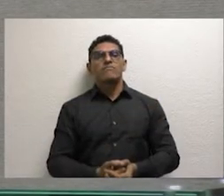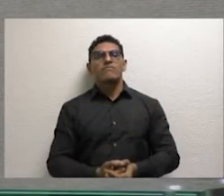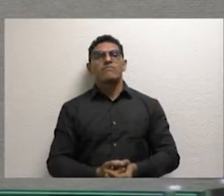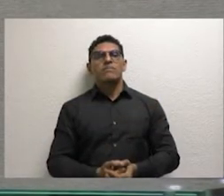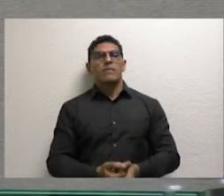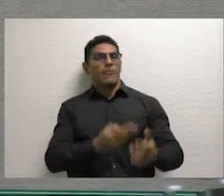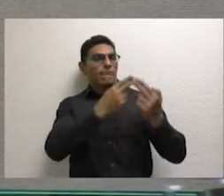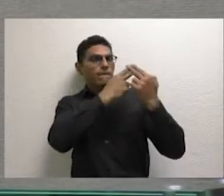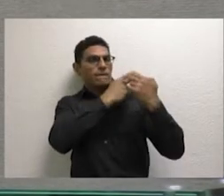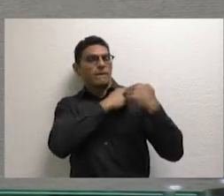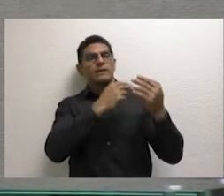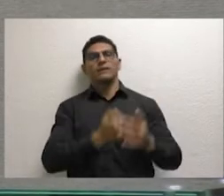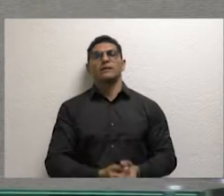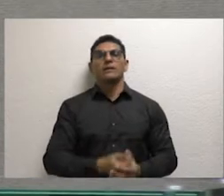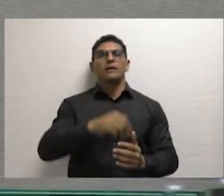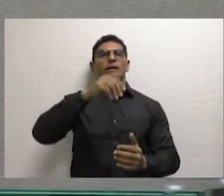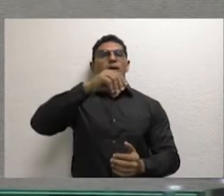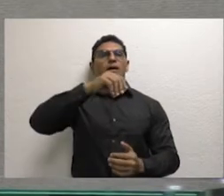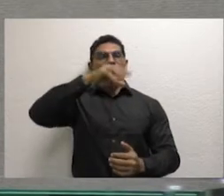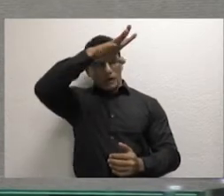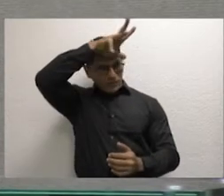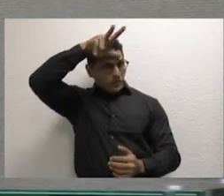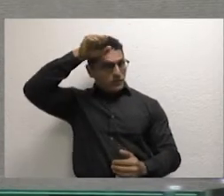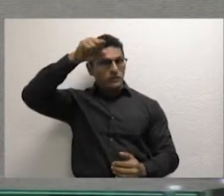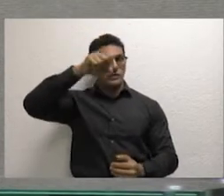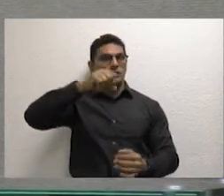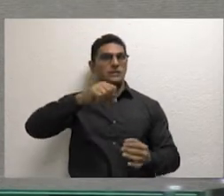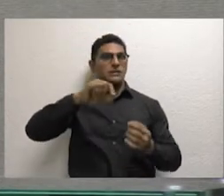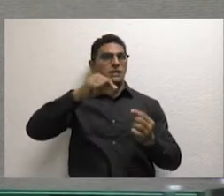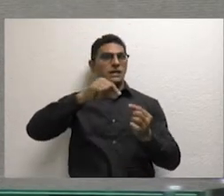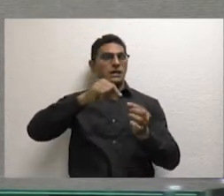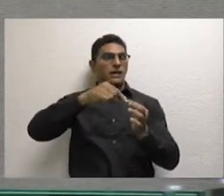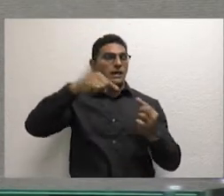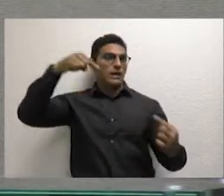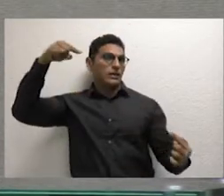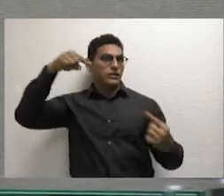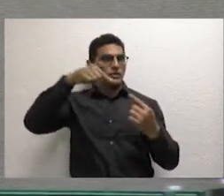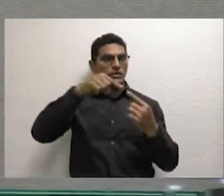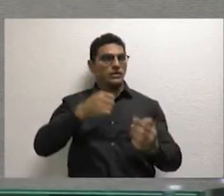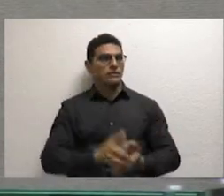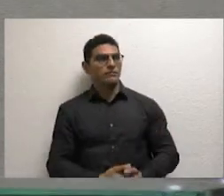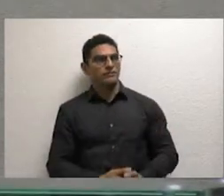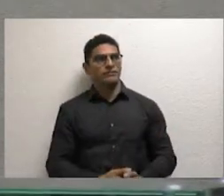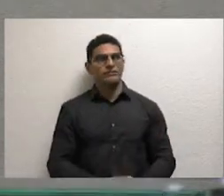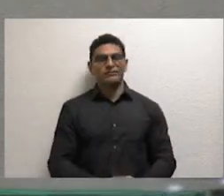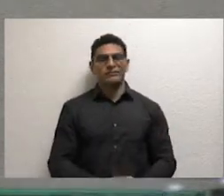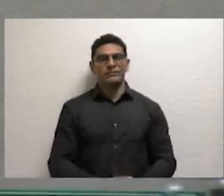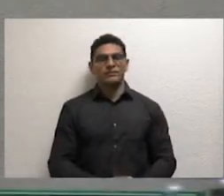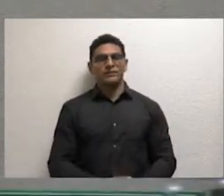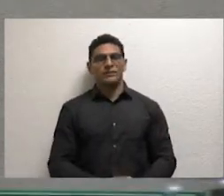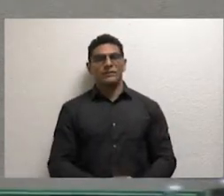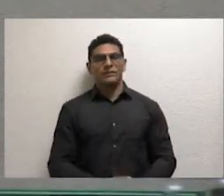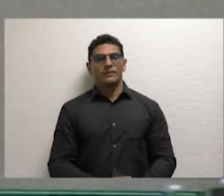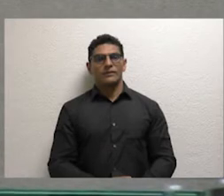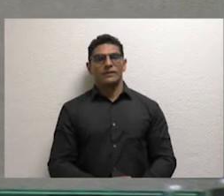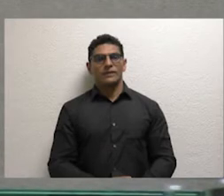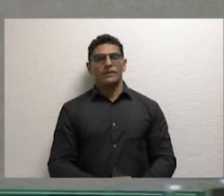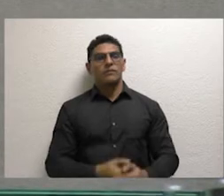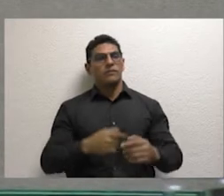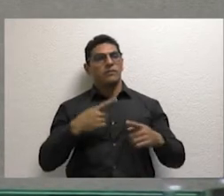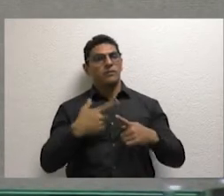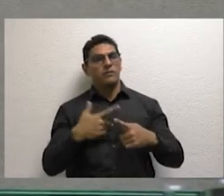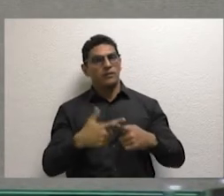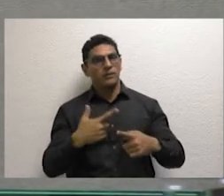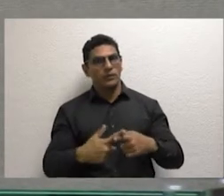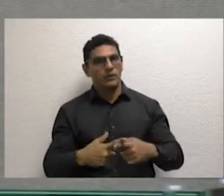Energia a distribuidora de energia foi privatizada algo que eu era contra porque eu sei que isso pode significar instabilidade para os